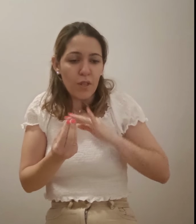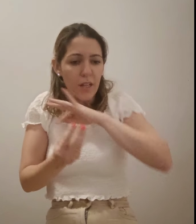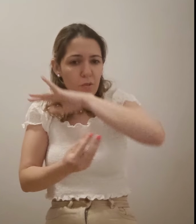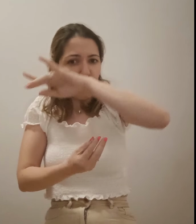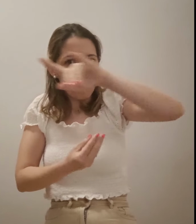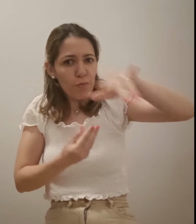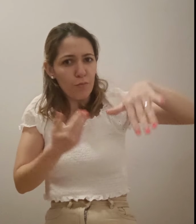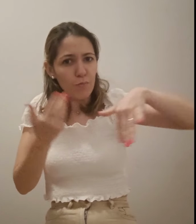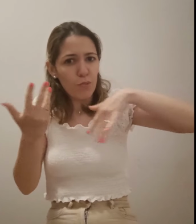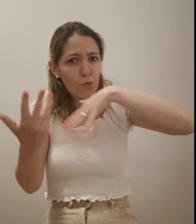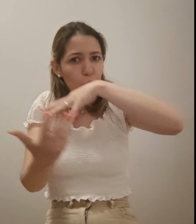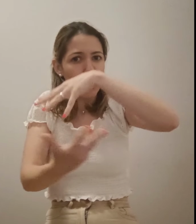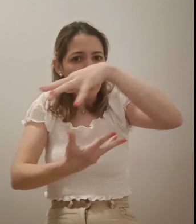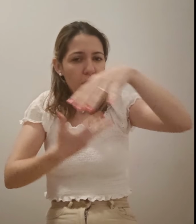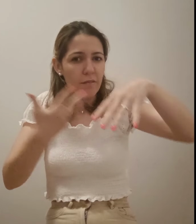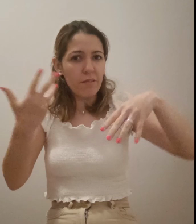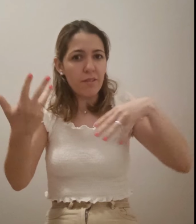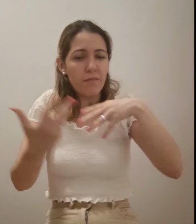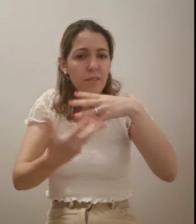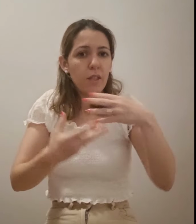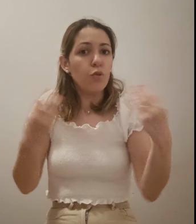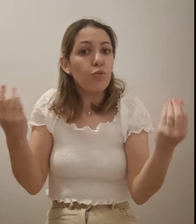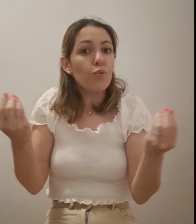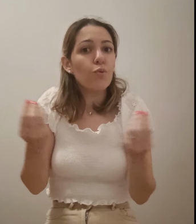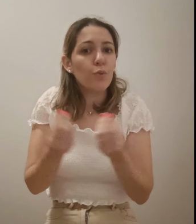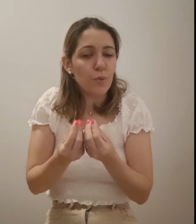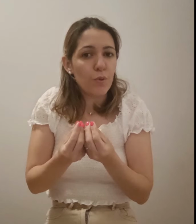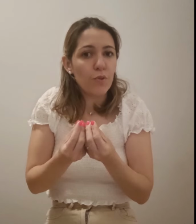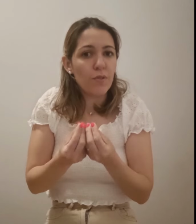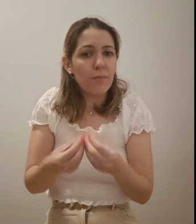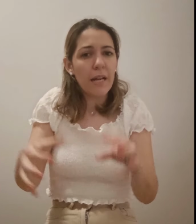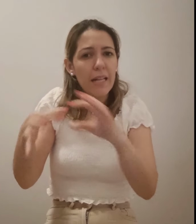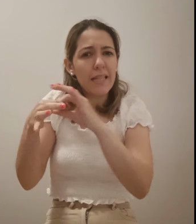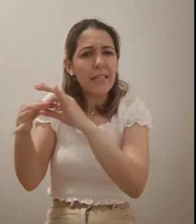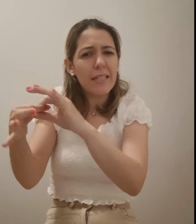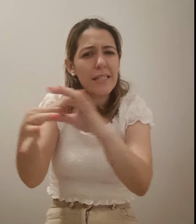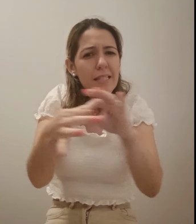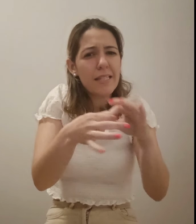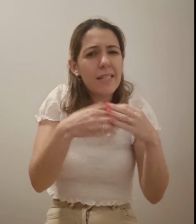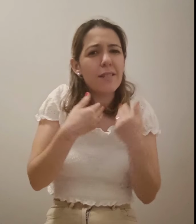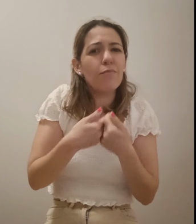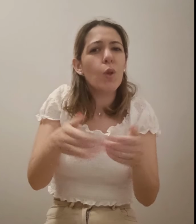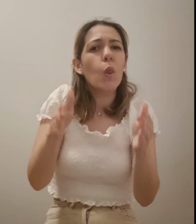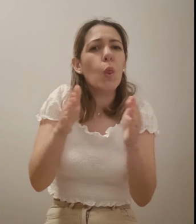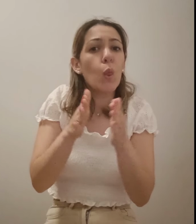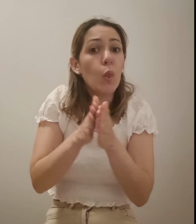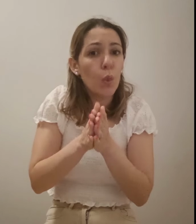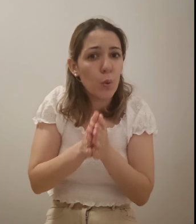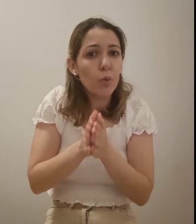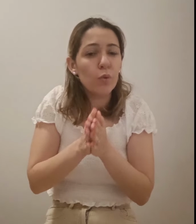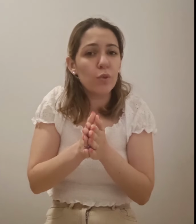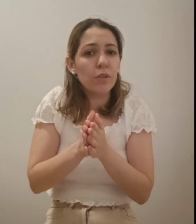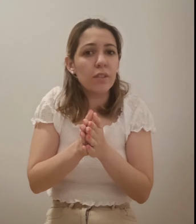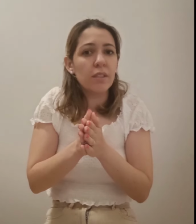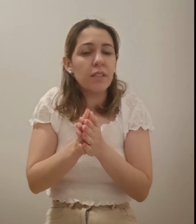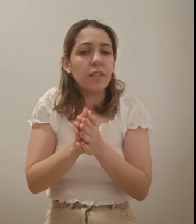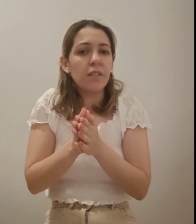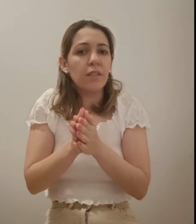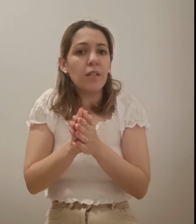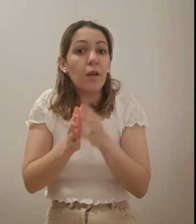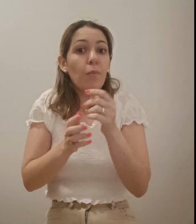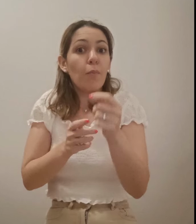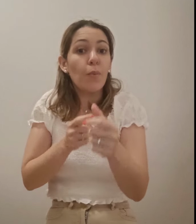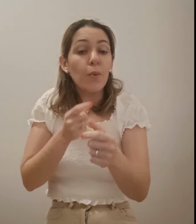de nós. A comunhão entre soldados, armas, calçada, árvores, asfalto e canções foi-se tornando